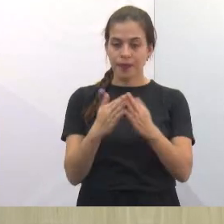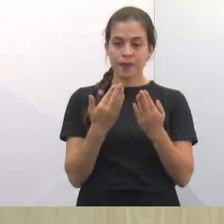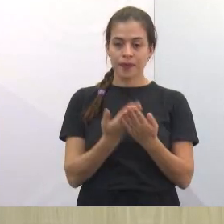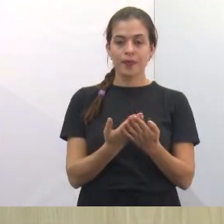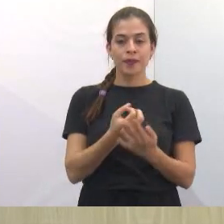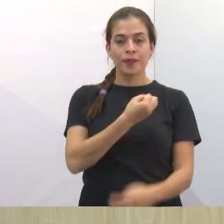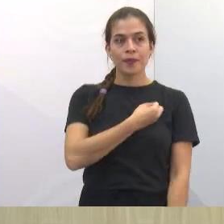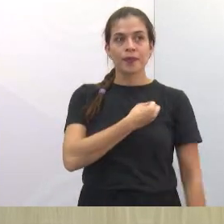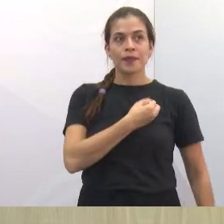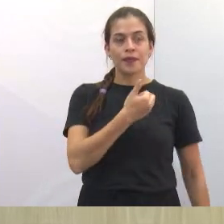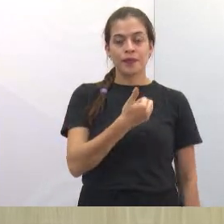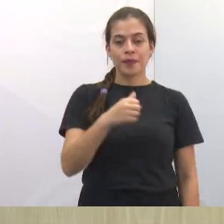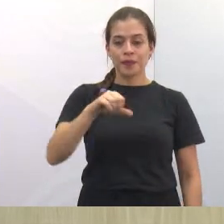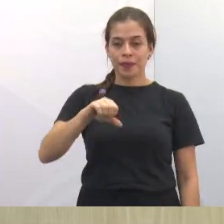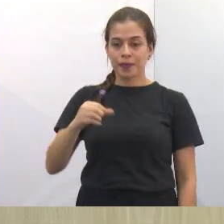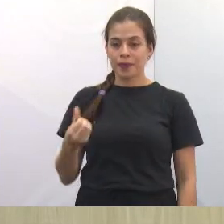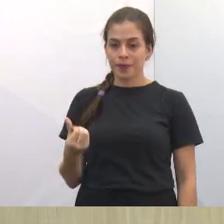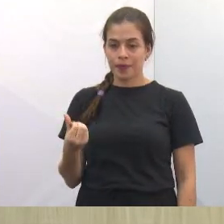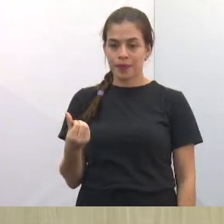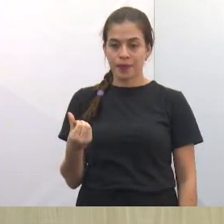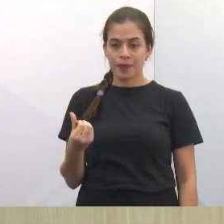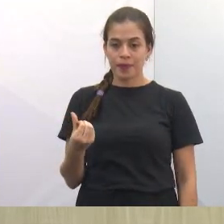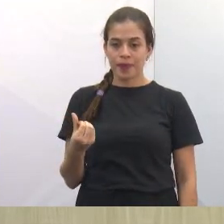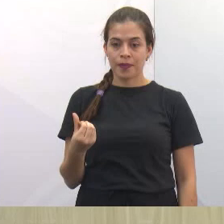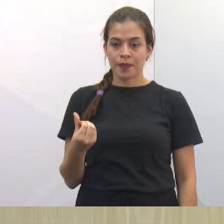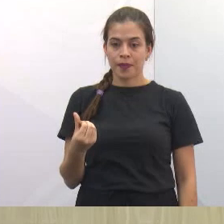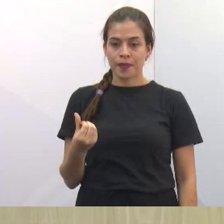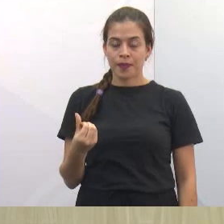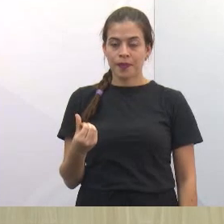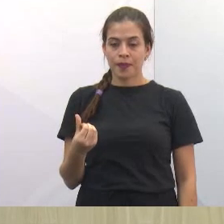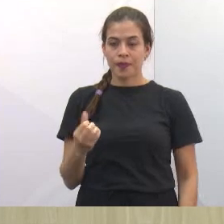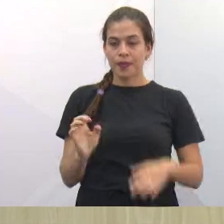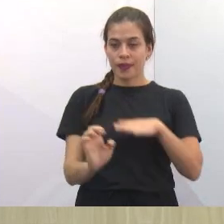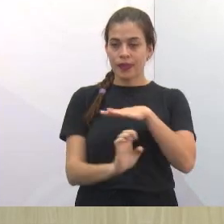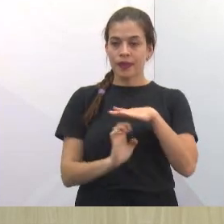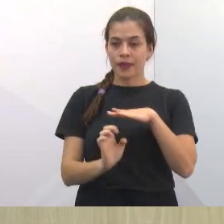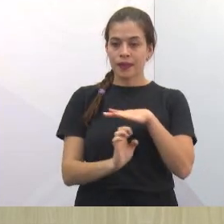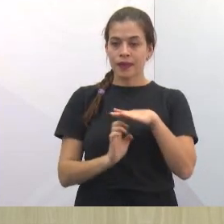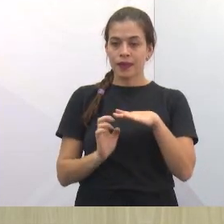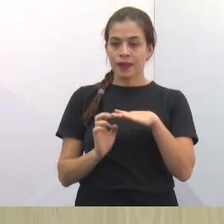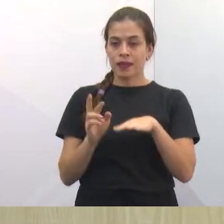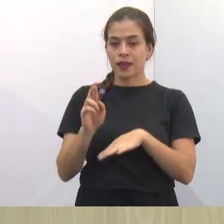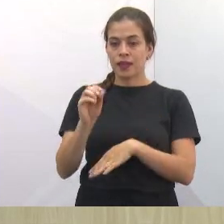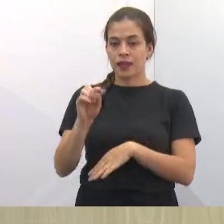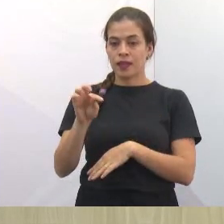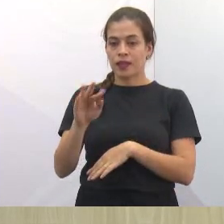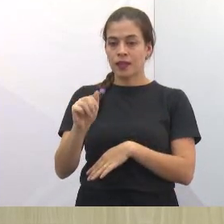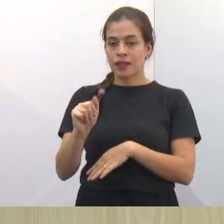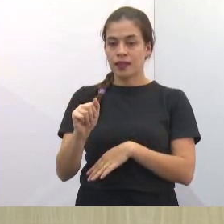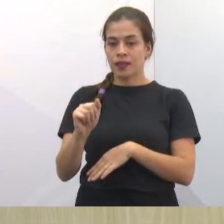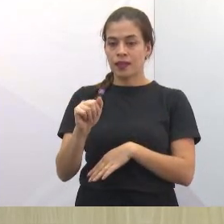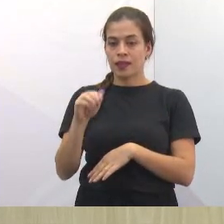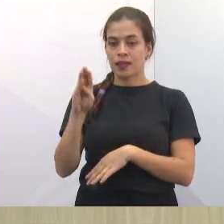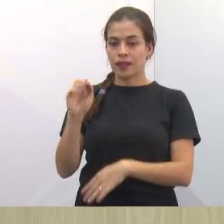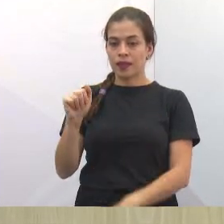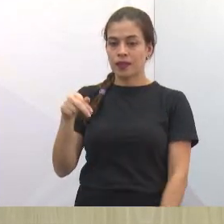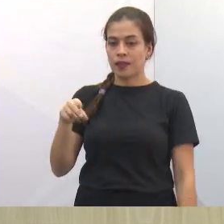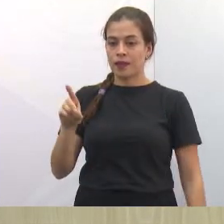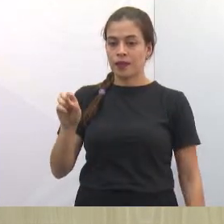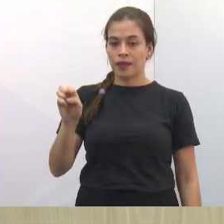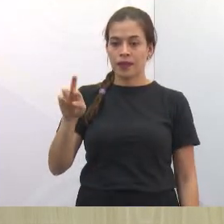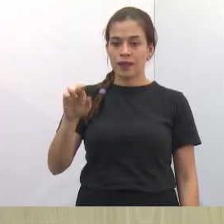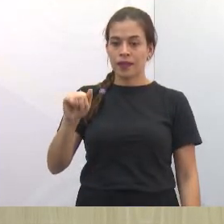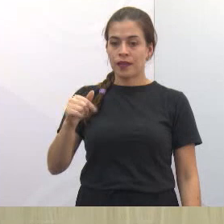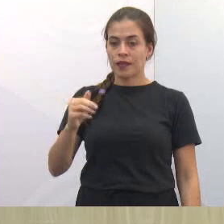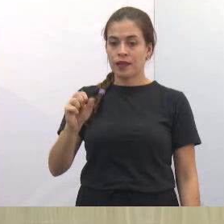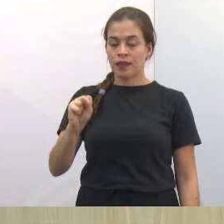Requerimento 196. A concessionária Rota das Bandeiras, solicitando